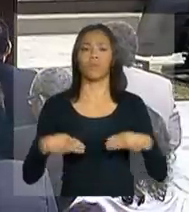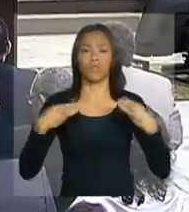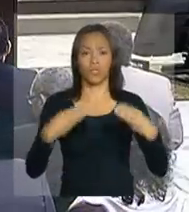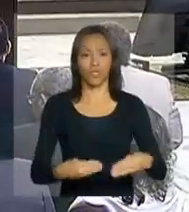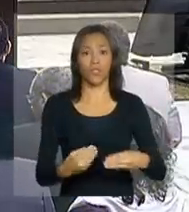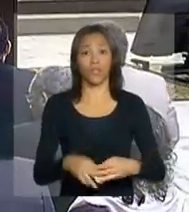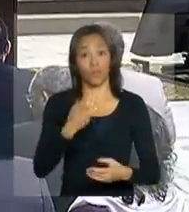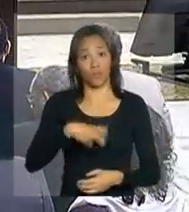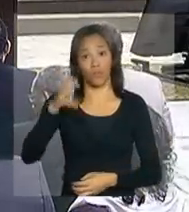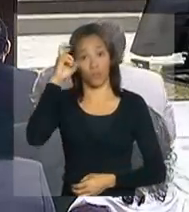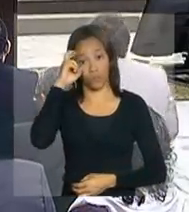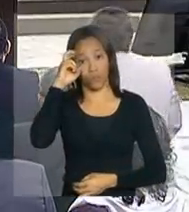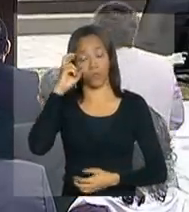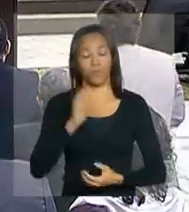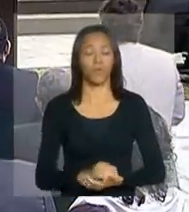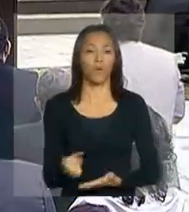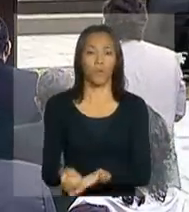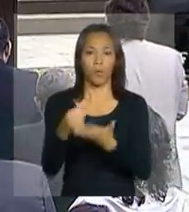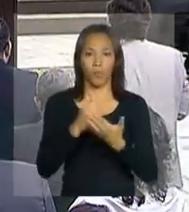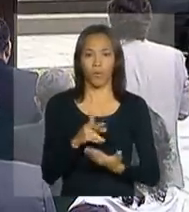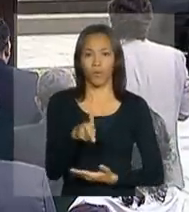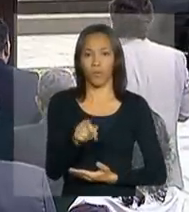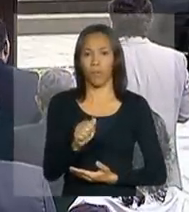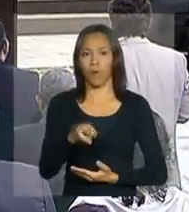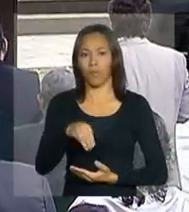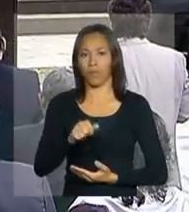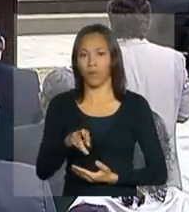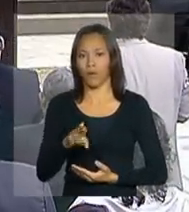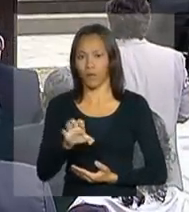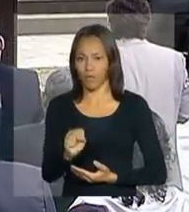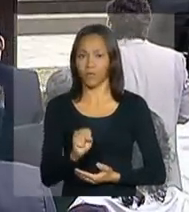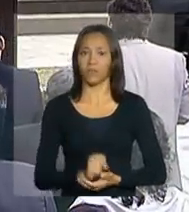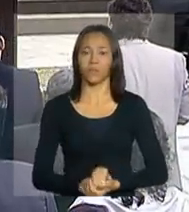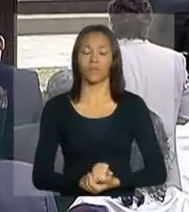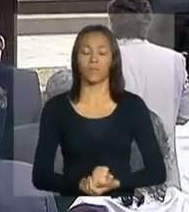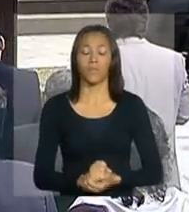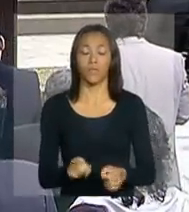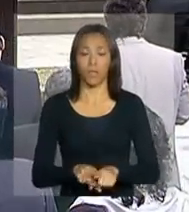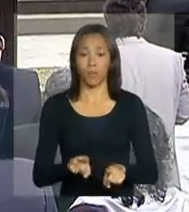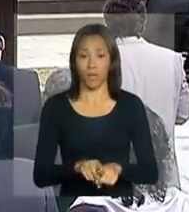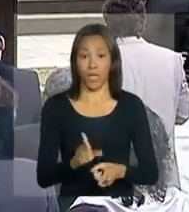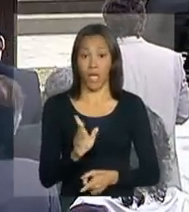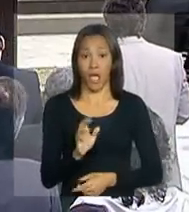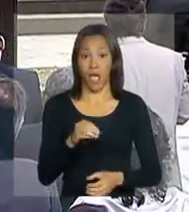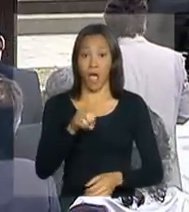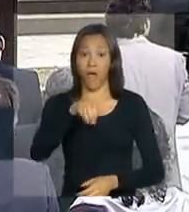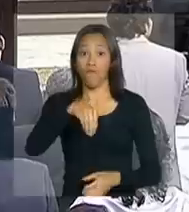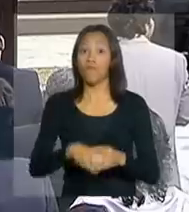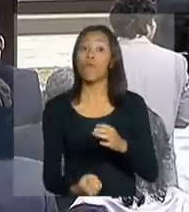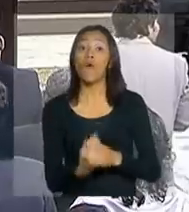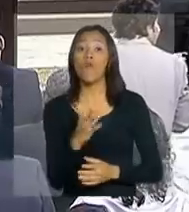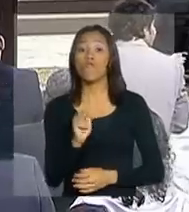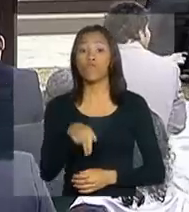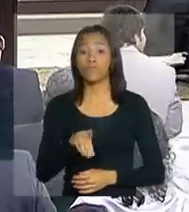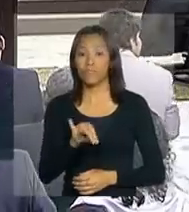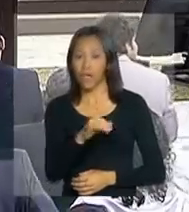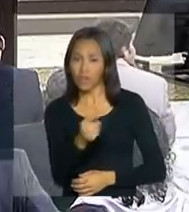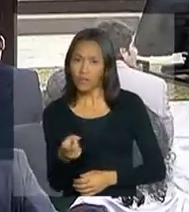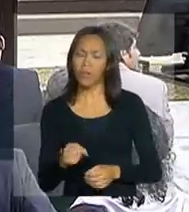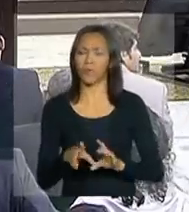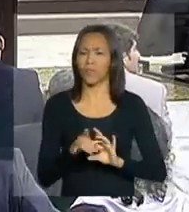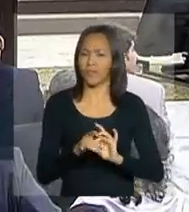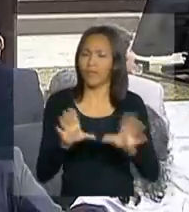por meio da fundação Palmares desenvolv Agrário ult Palmares visando a ampli do acesso das